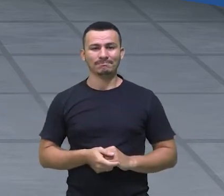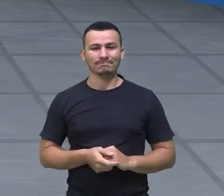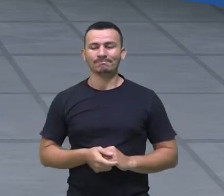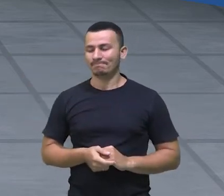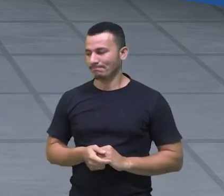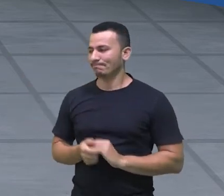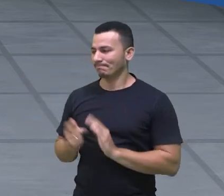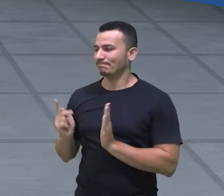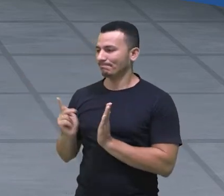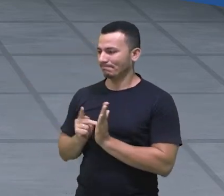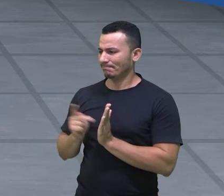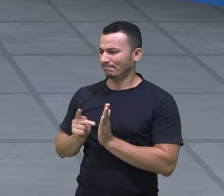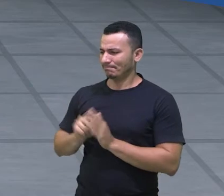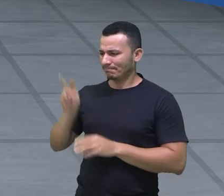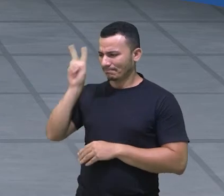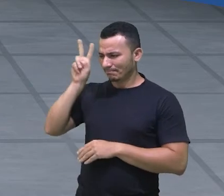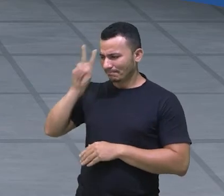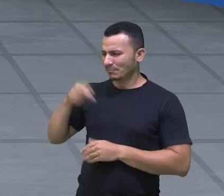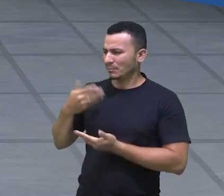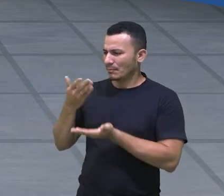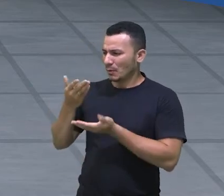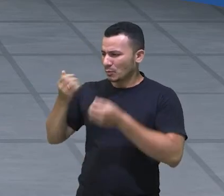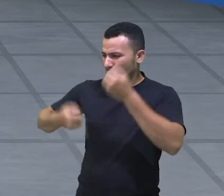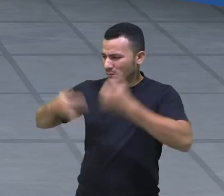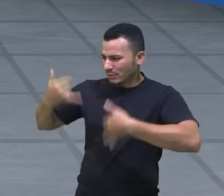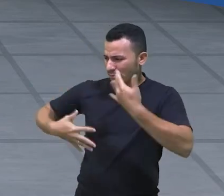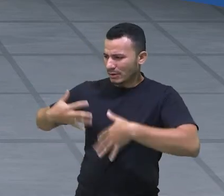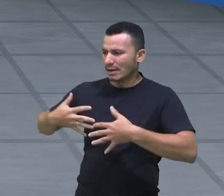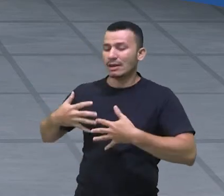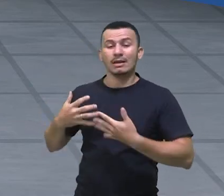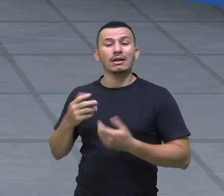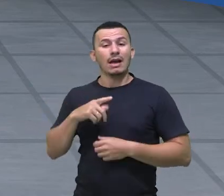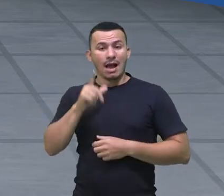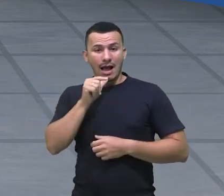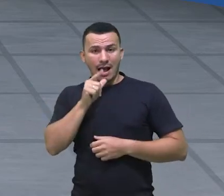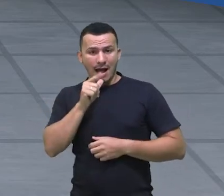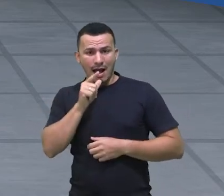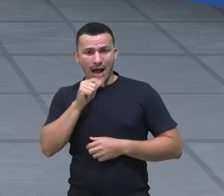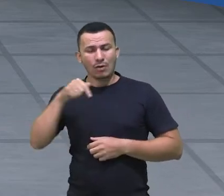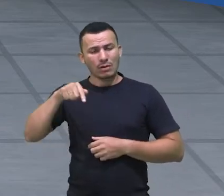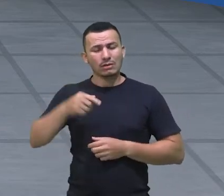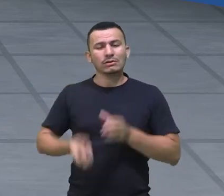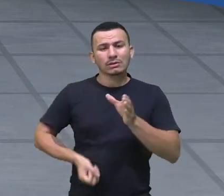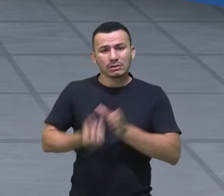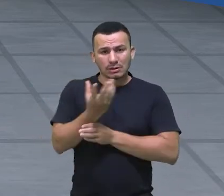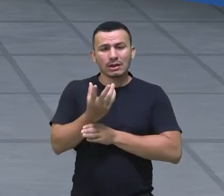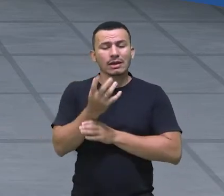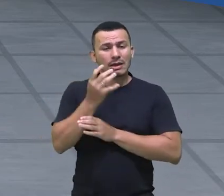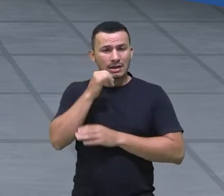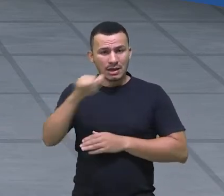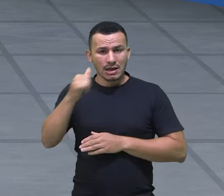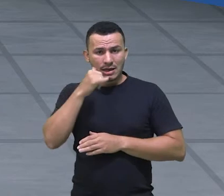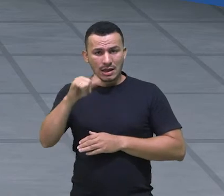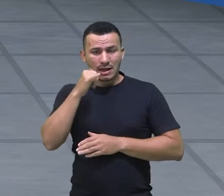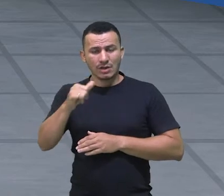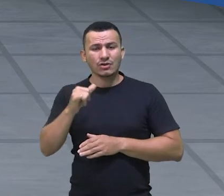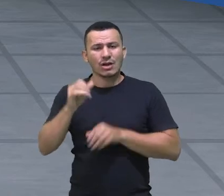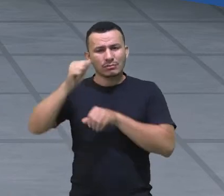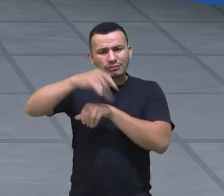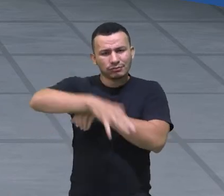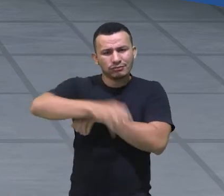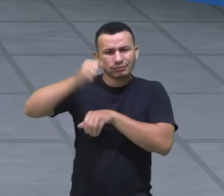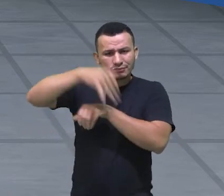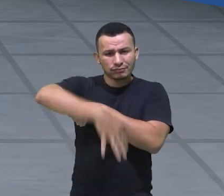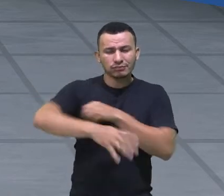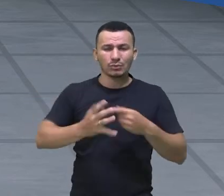Curumim, como a gente verificou aí nas fontes de energias renováveis, a água é produtora da fonte de energia hidrelétrica. Se a